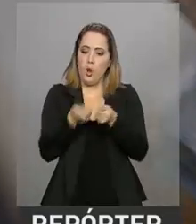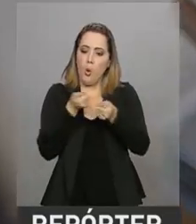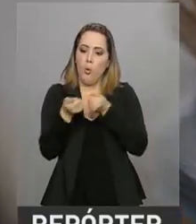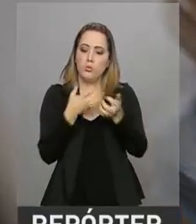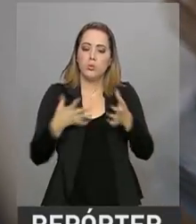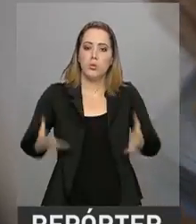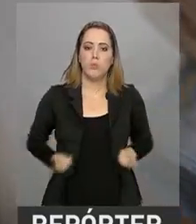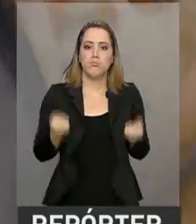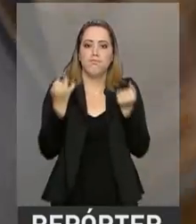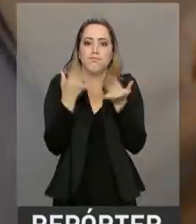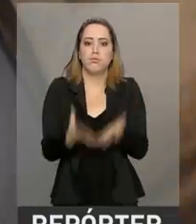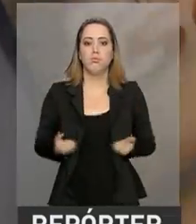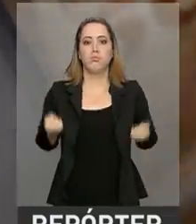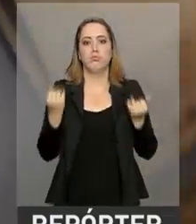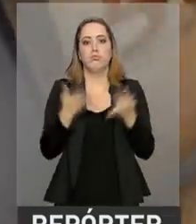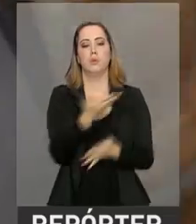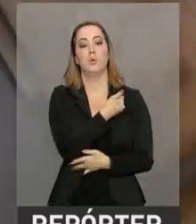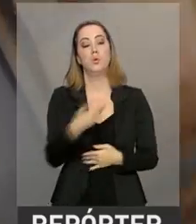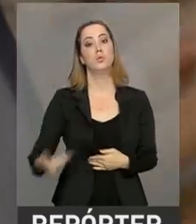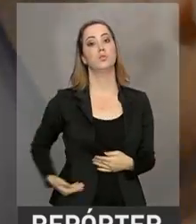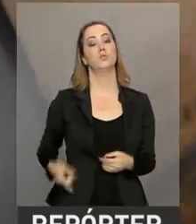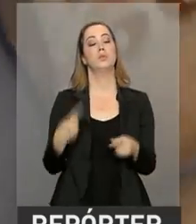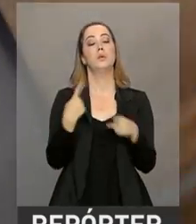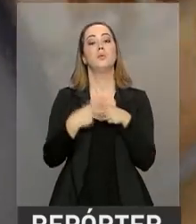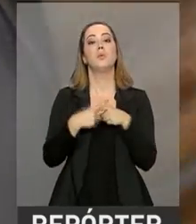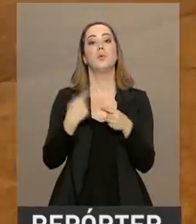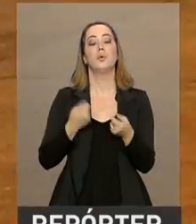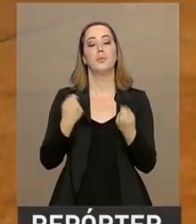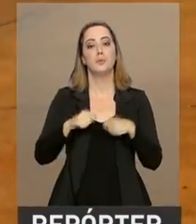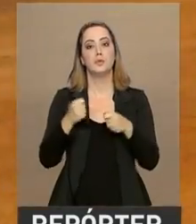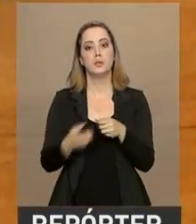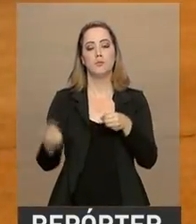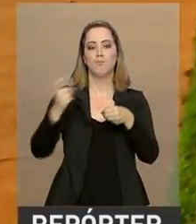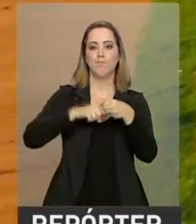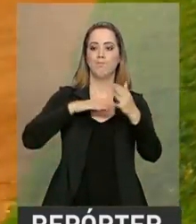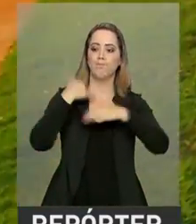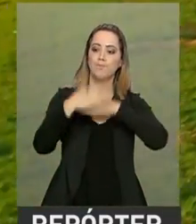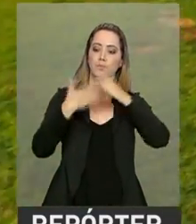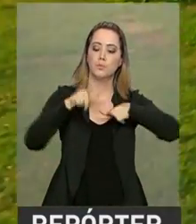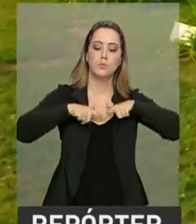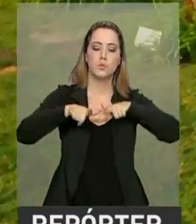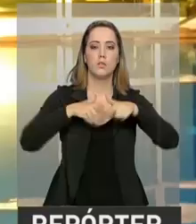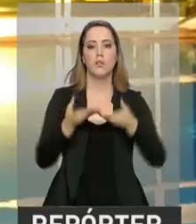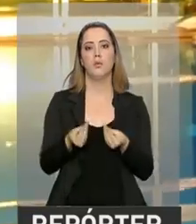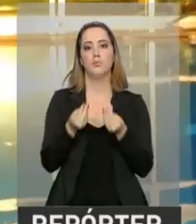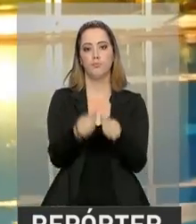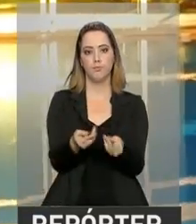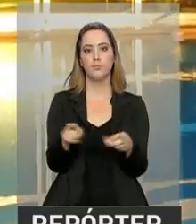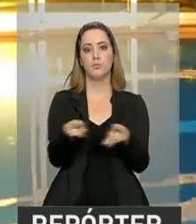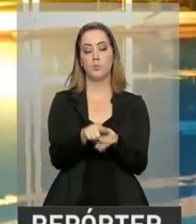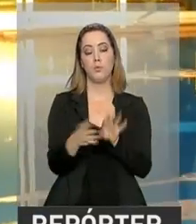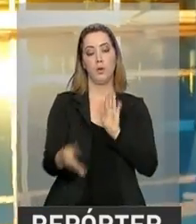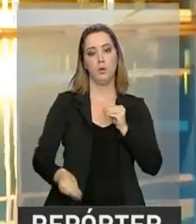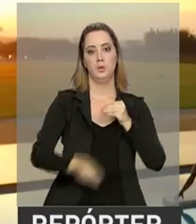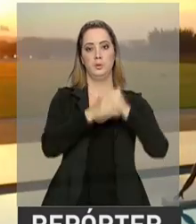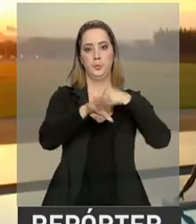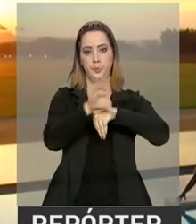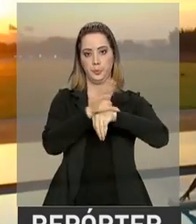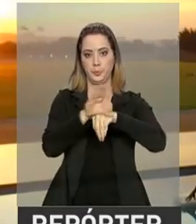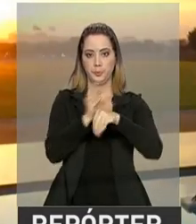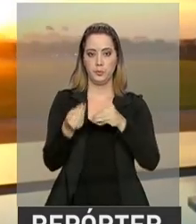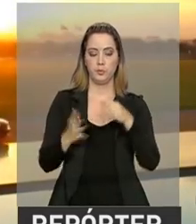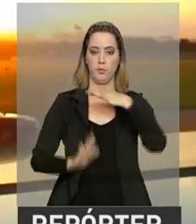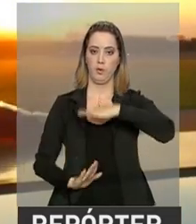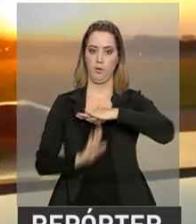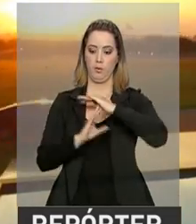gastos públicos para que o país volte a Gerar empregos e a crescer Esse é o objetivo do governo com a proposta de emenda constituição